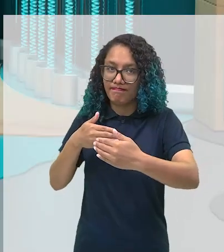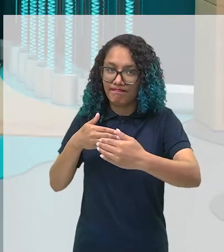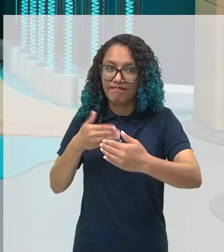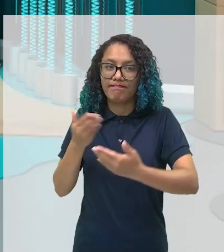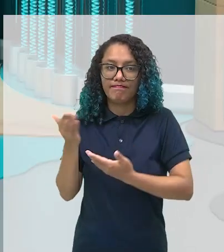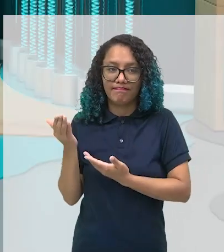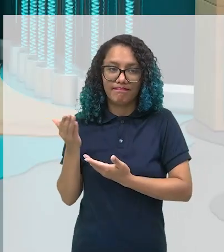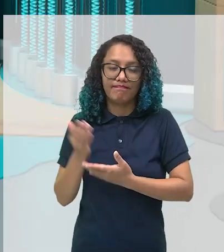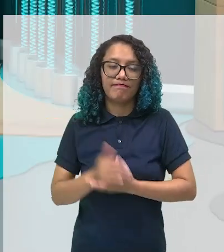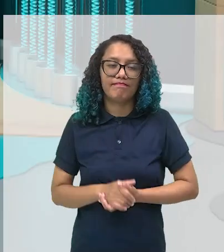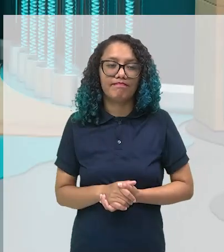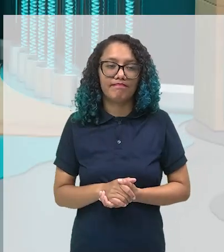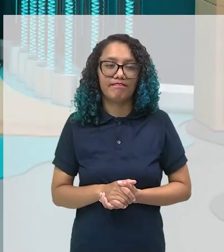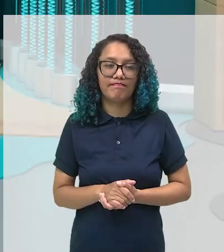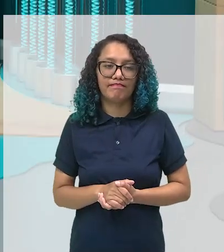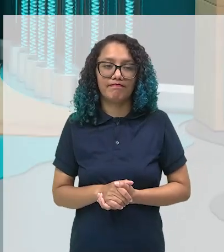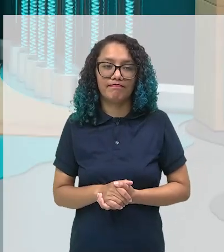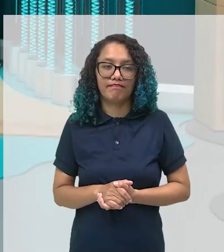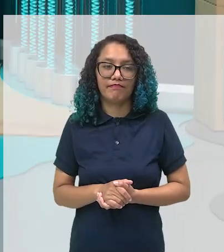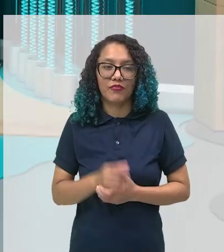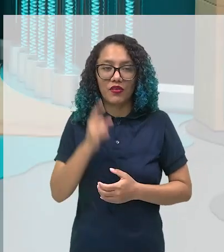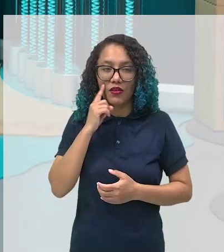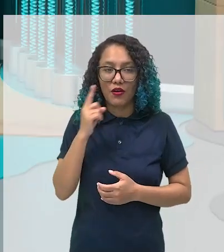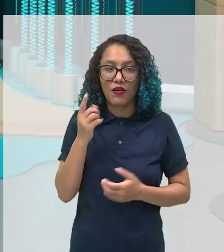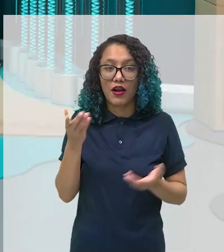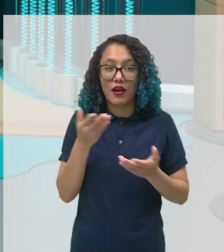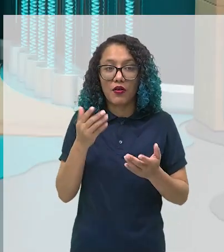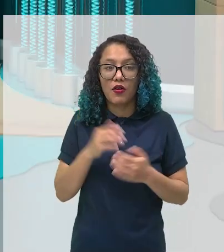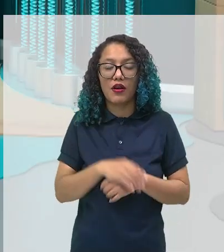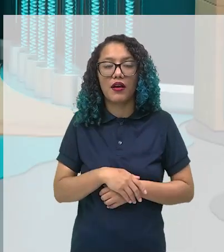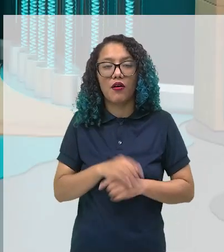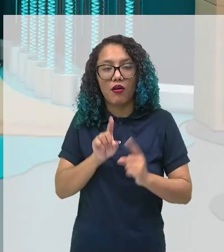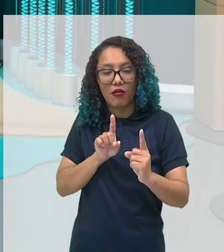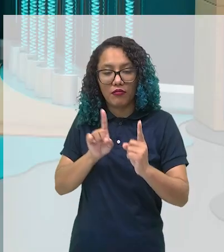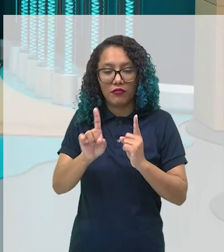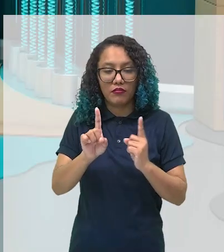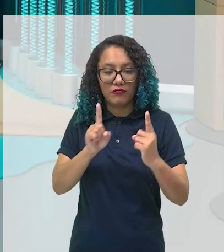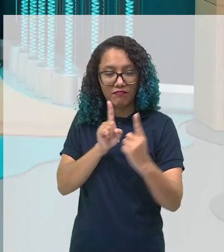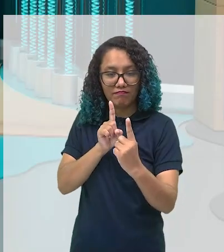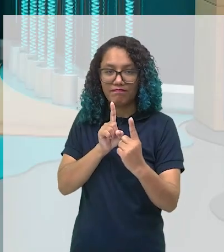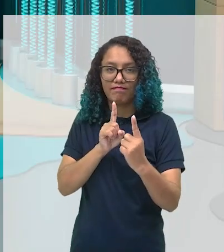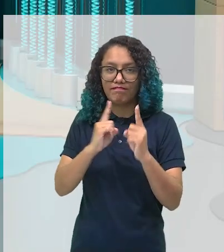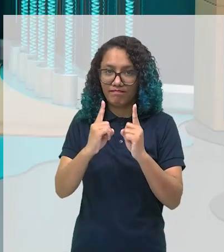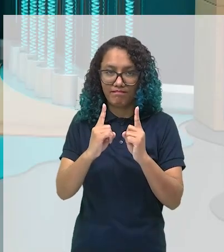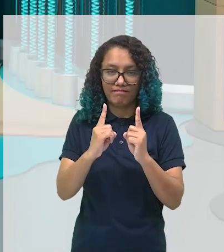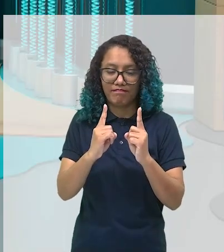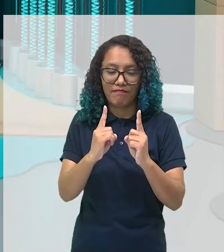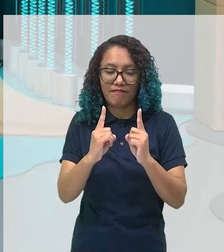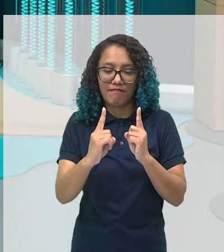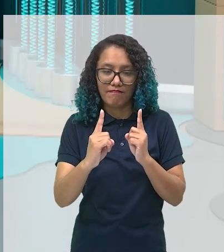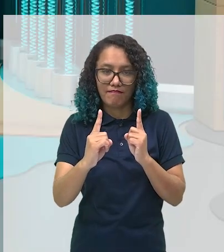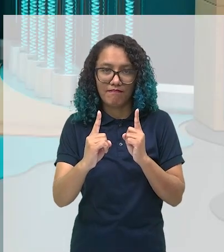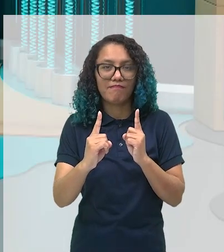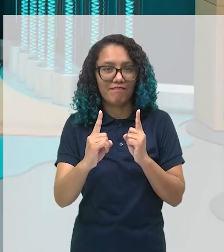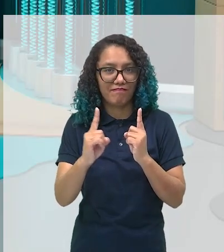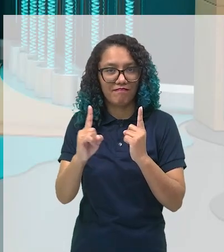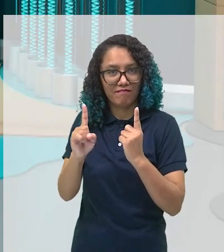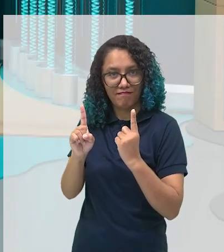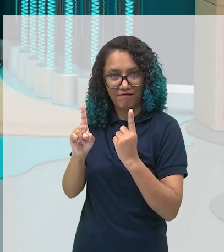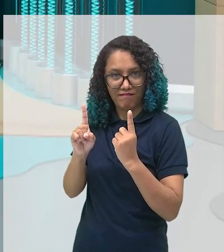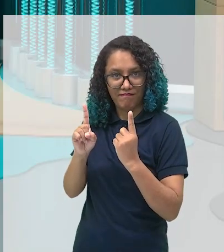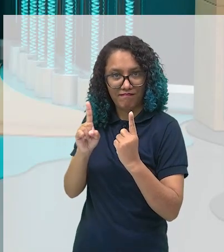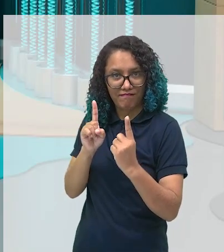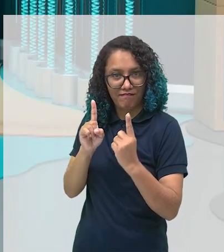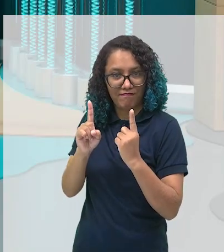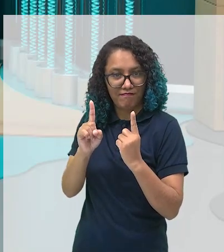se colocam, né, um do lado, outro do outro. Não fica exatamente de frente, mas fica um do lado, outro do outro. E aí